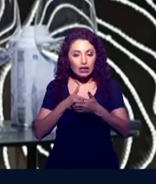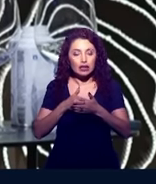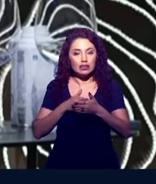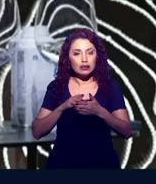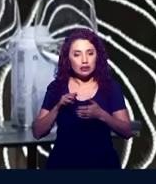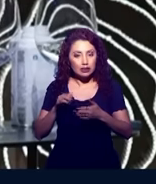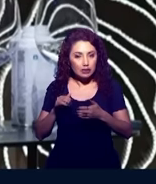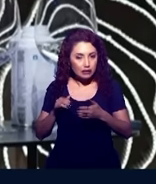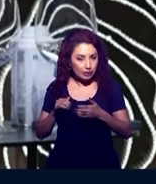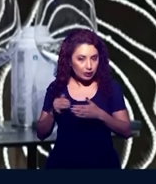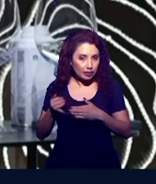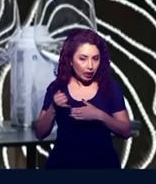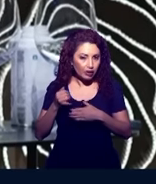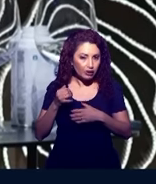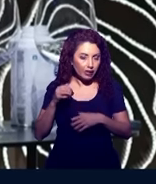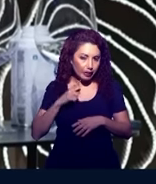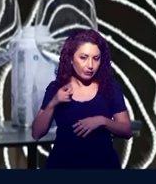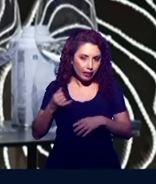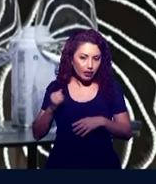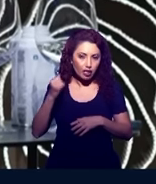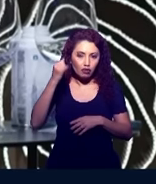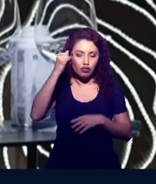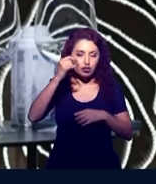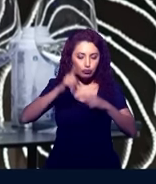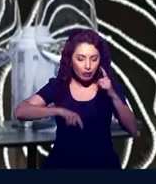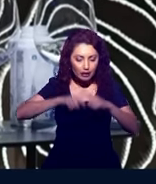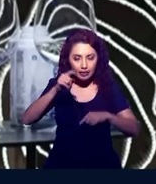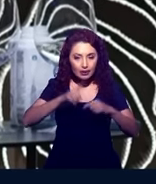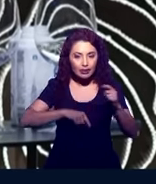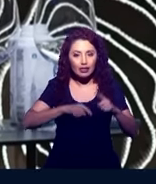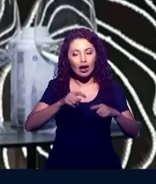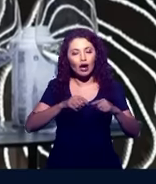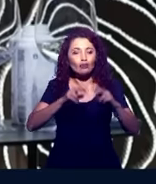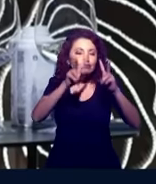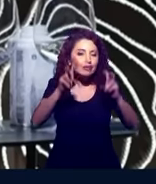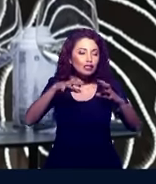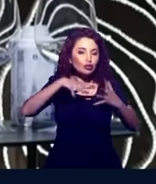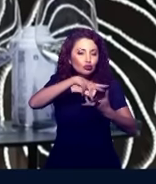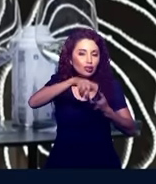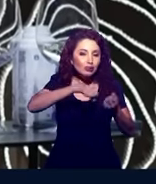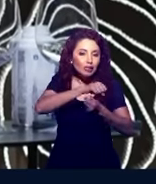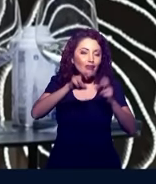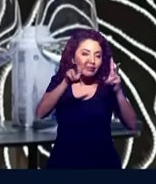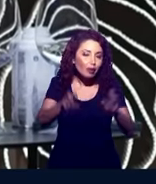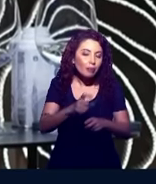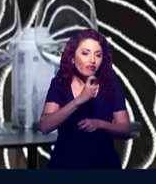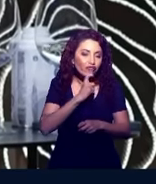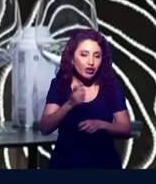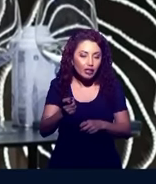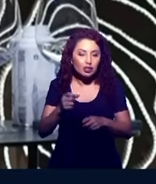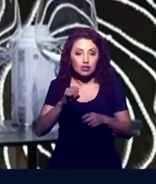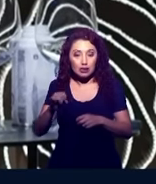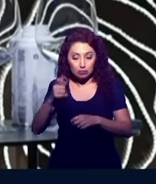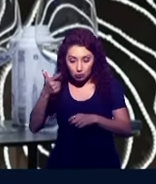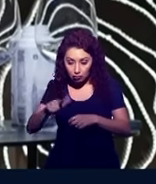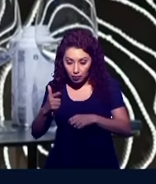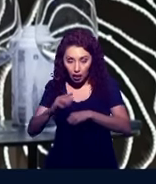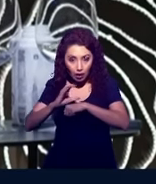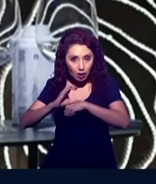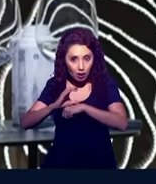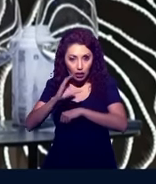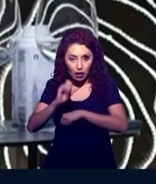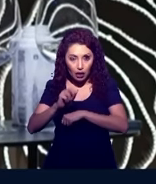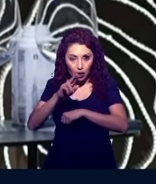produtos verdes ou seja quanto mais menos carbono Eh vamos dizer inserido num produto mais valor de